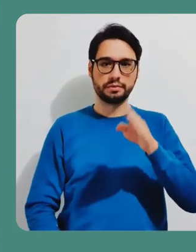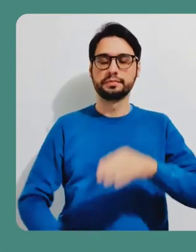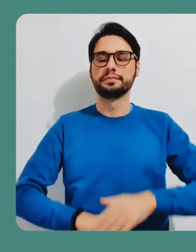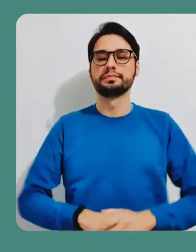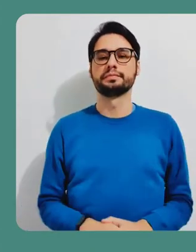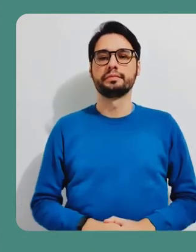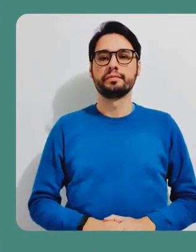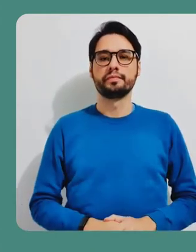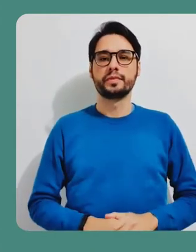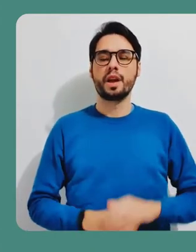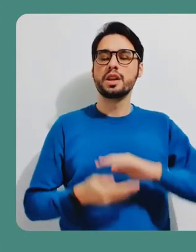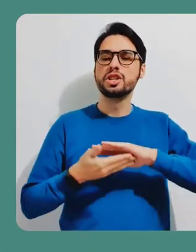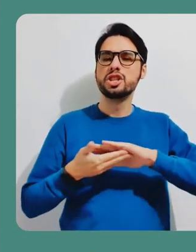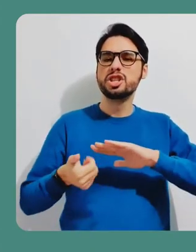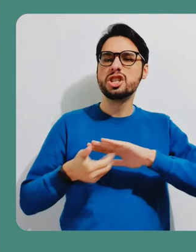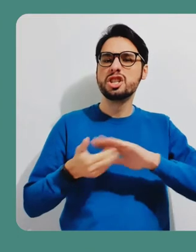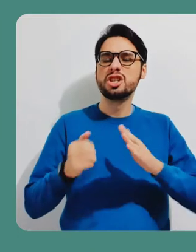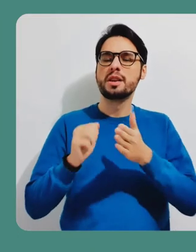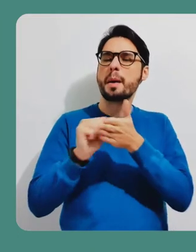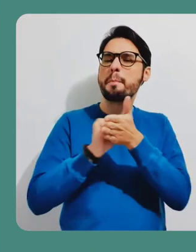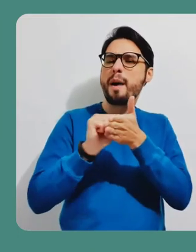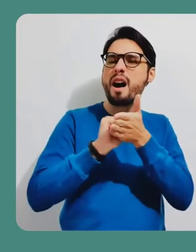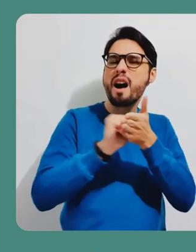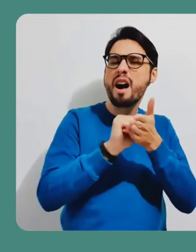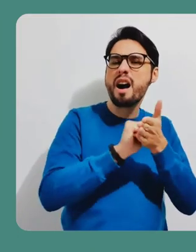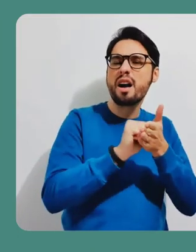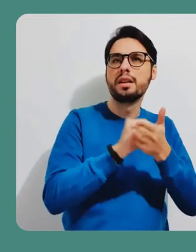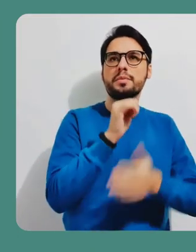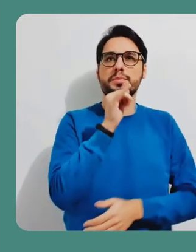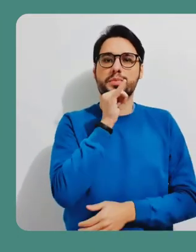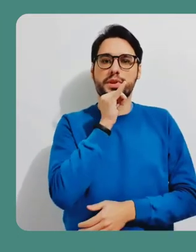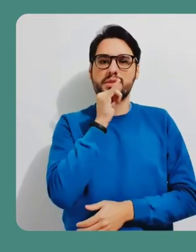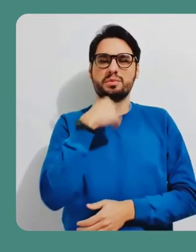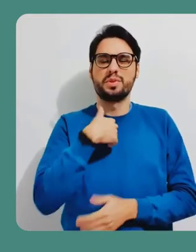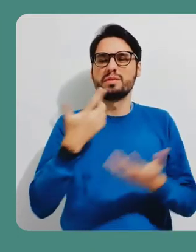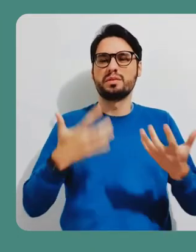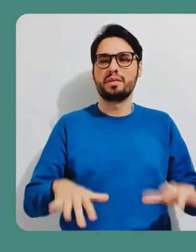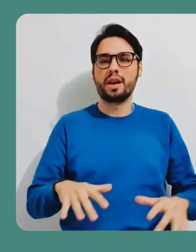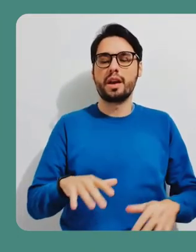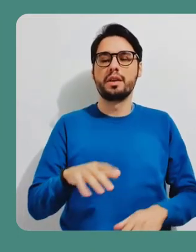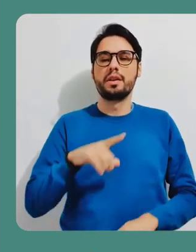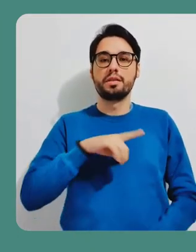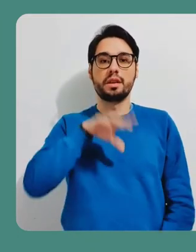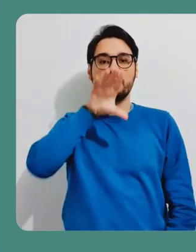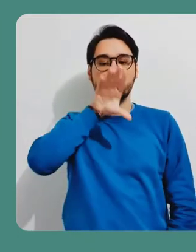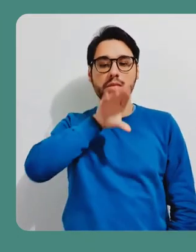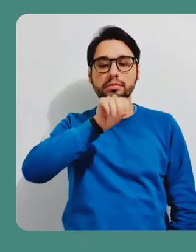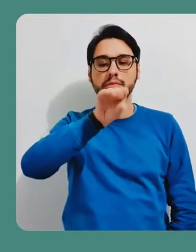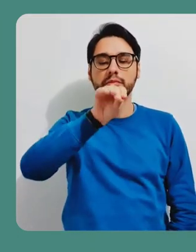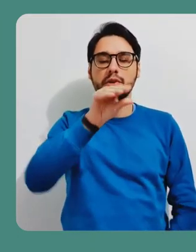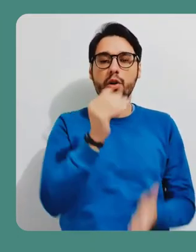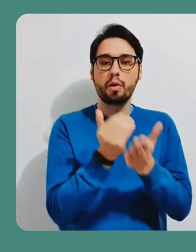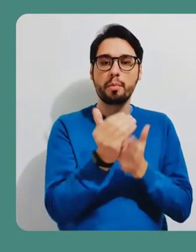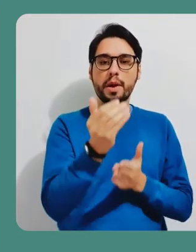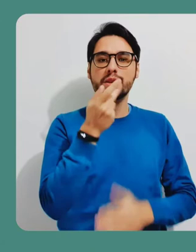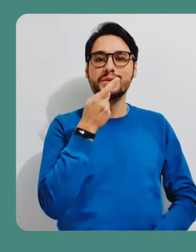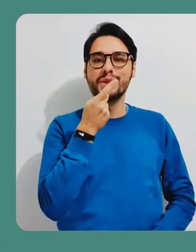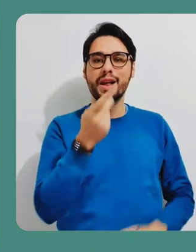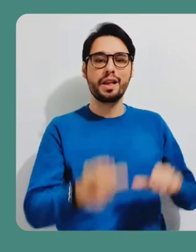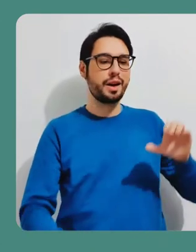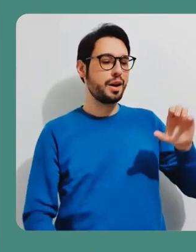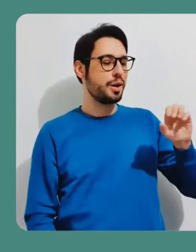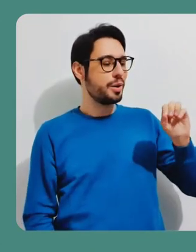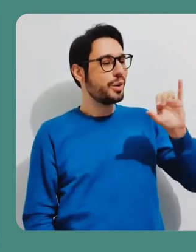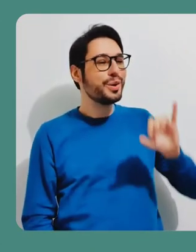trecho que eu quero deletar e eu também quero apagar essa parte inicial em que eu falo